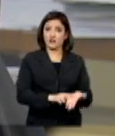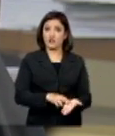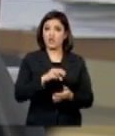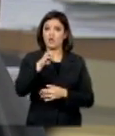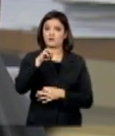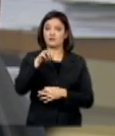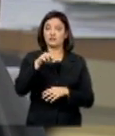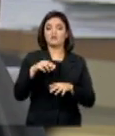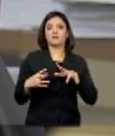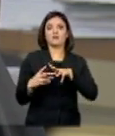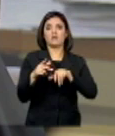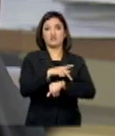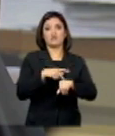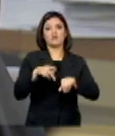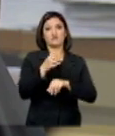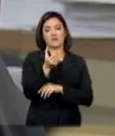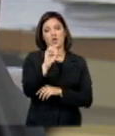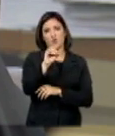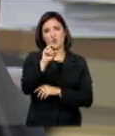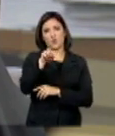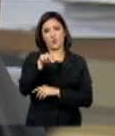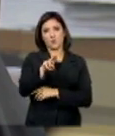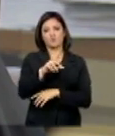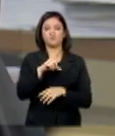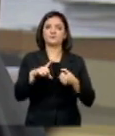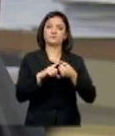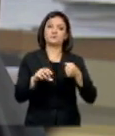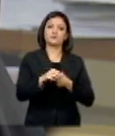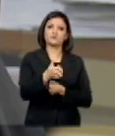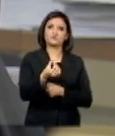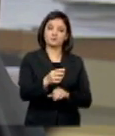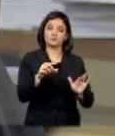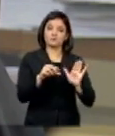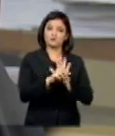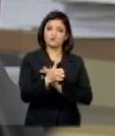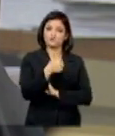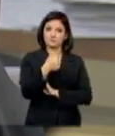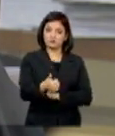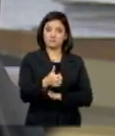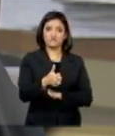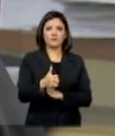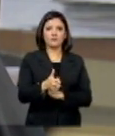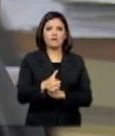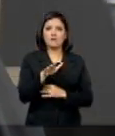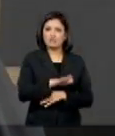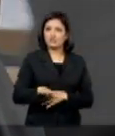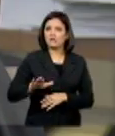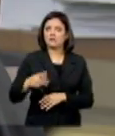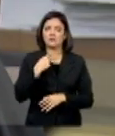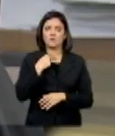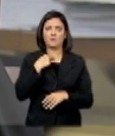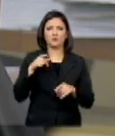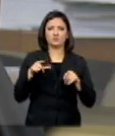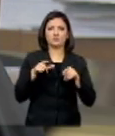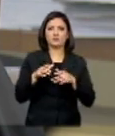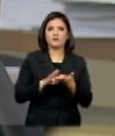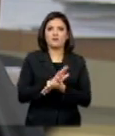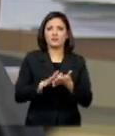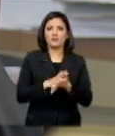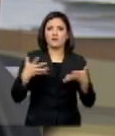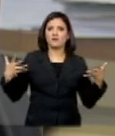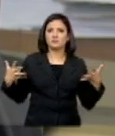em seu artigo 16 1 que nenhuma criança será objeto de interferências arbitrárias ou ilegais em sua vida